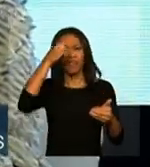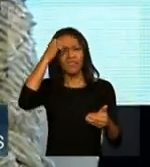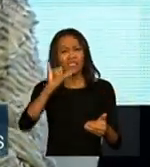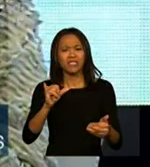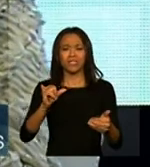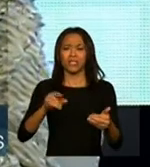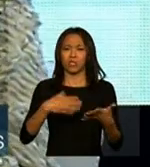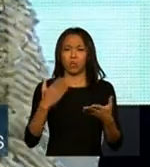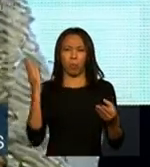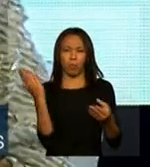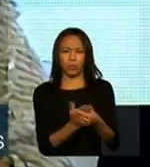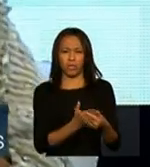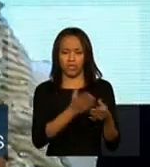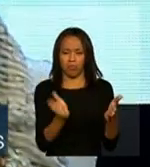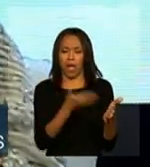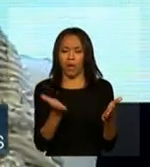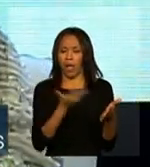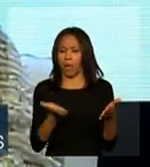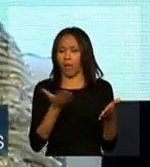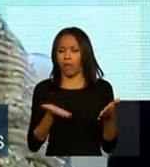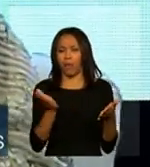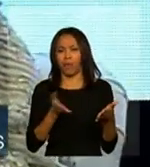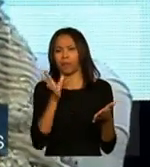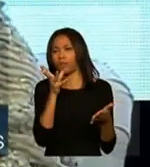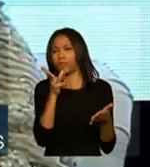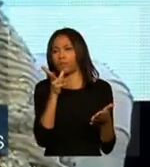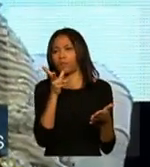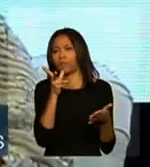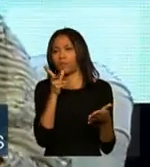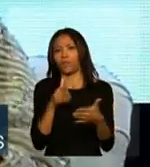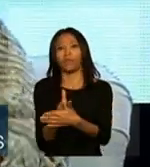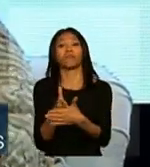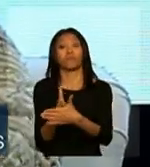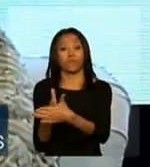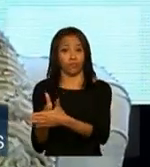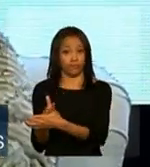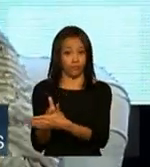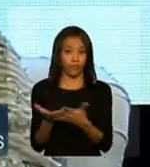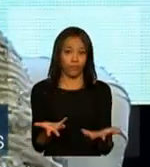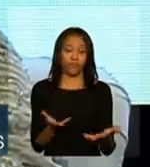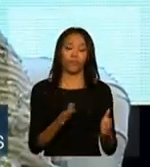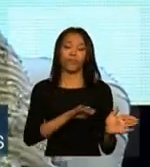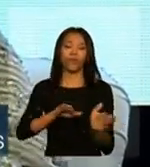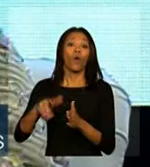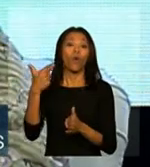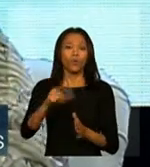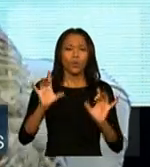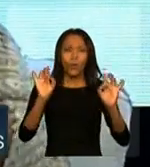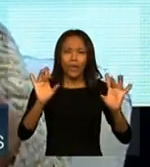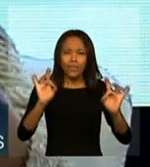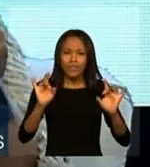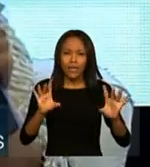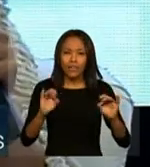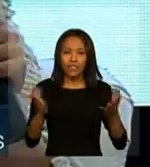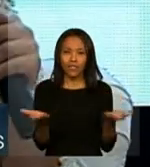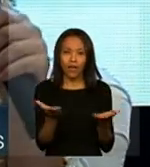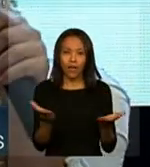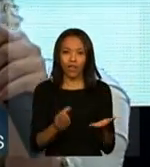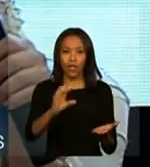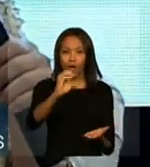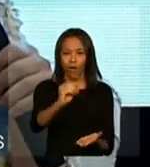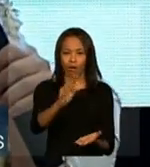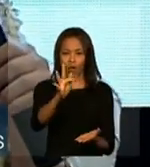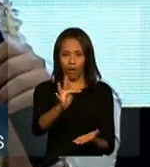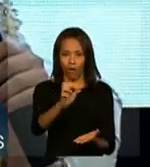burocratizá-la cada vez mais. Segundo, nós temos que qualificar a oferta. Nesses 10 anos, o PA